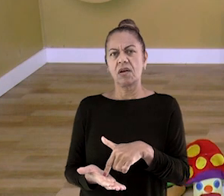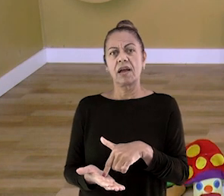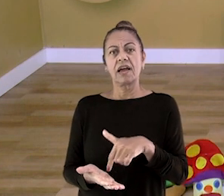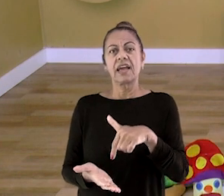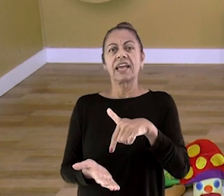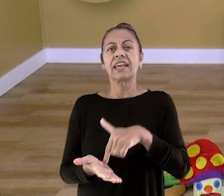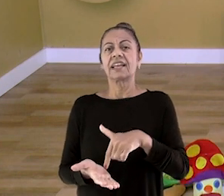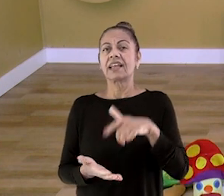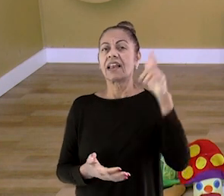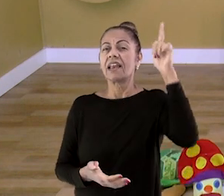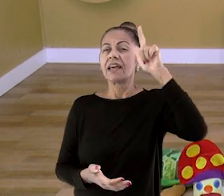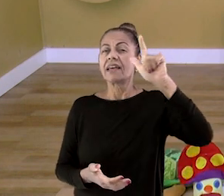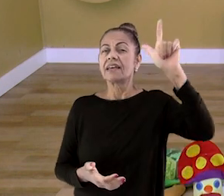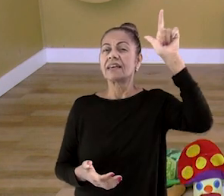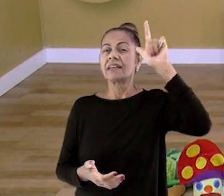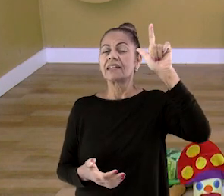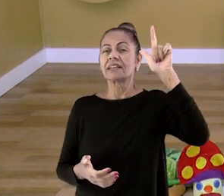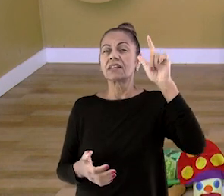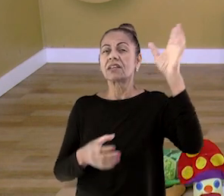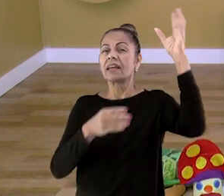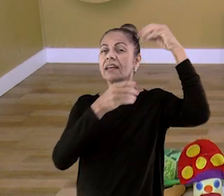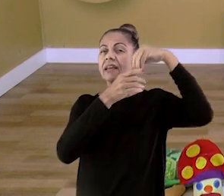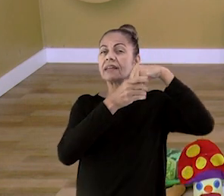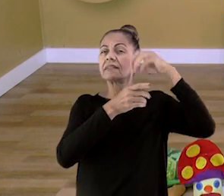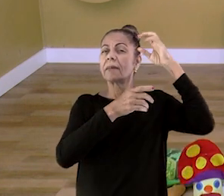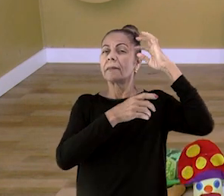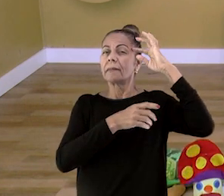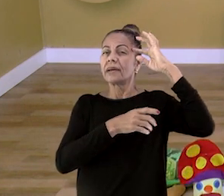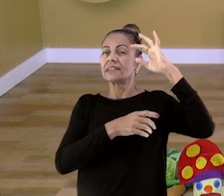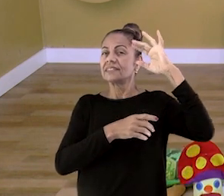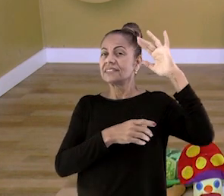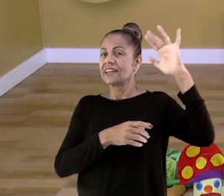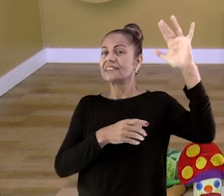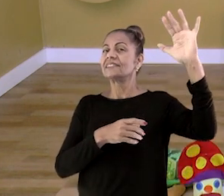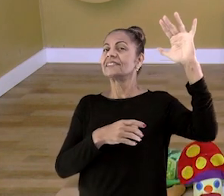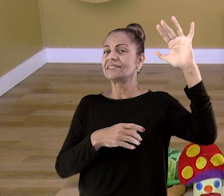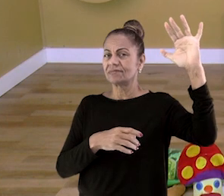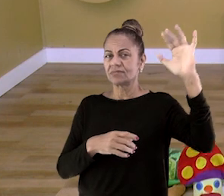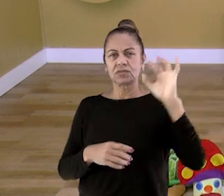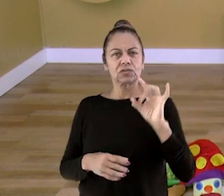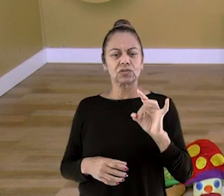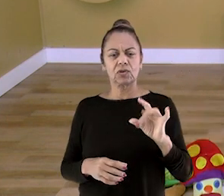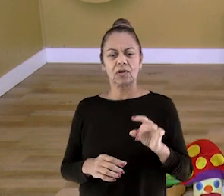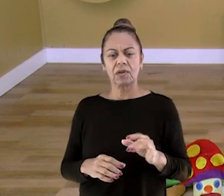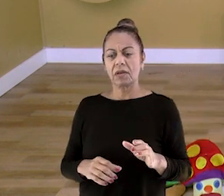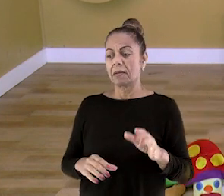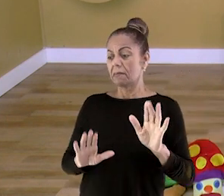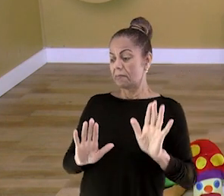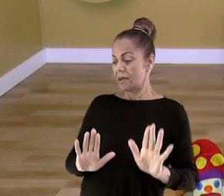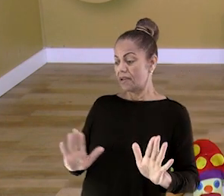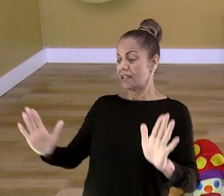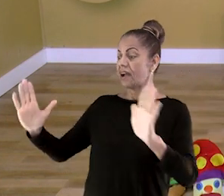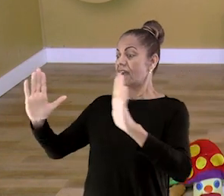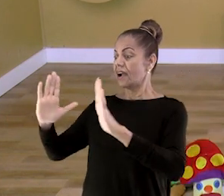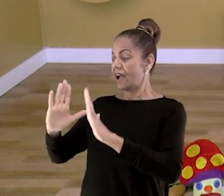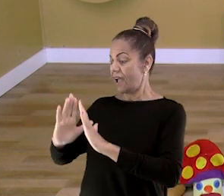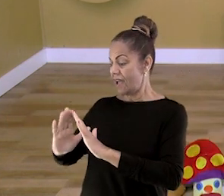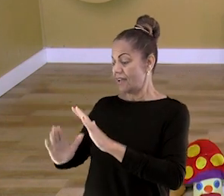só existe na nossa imaginação acontece que na casa engraçada